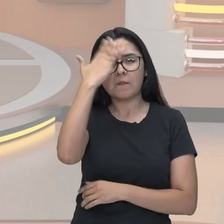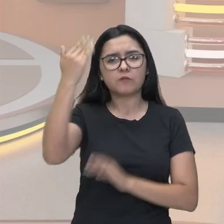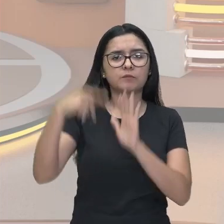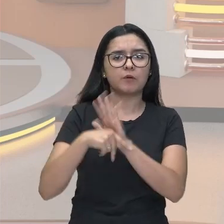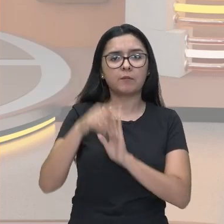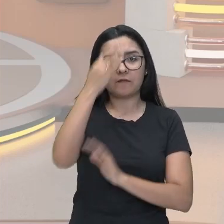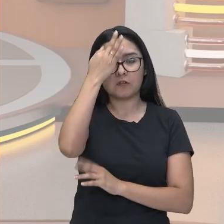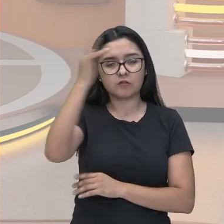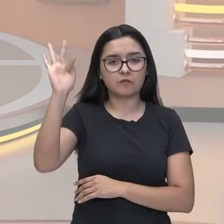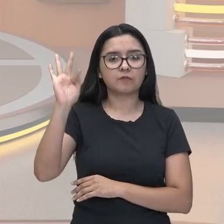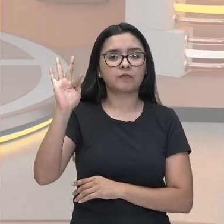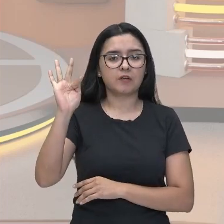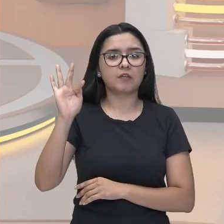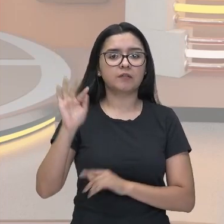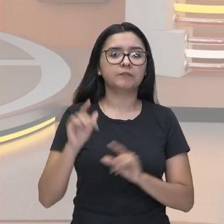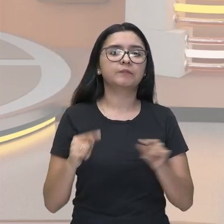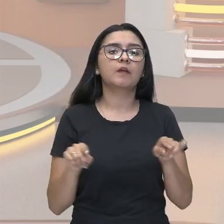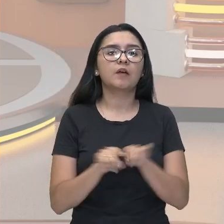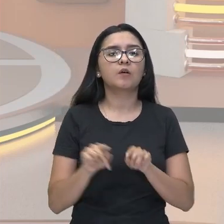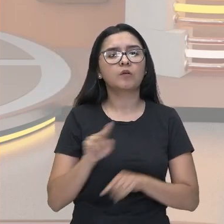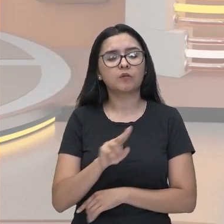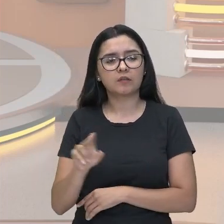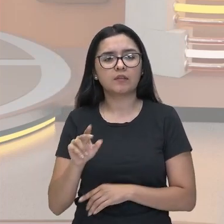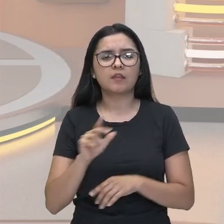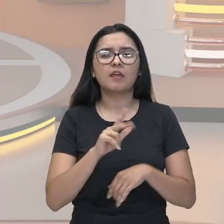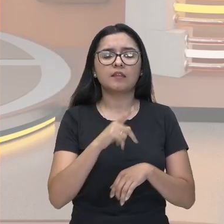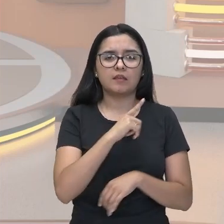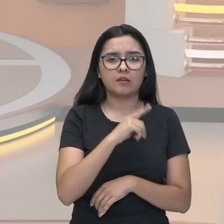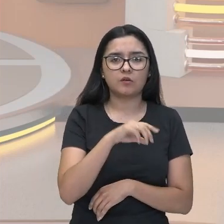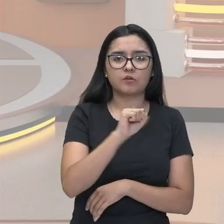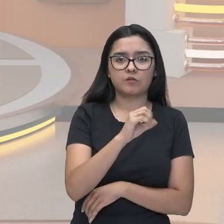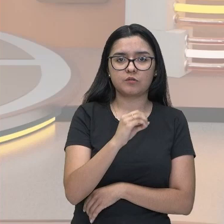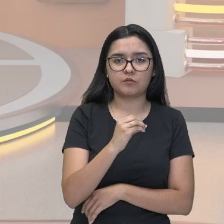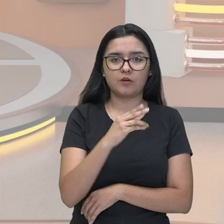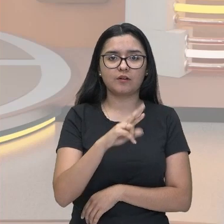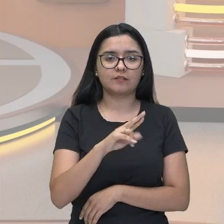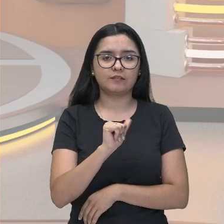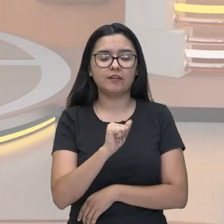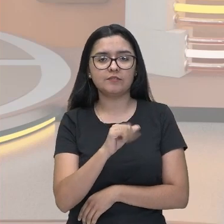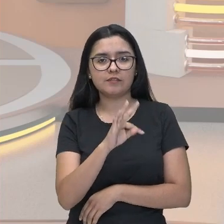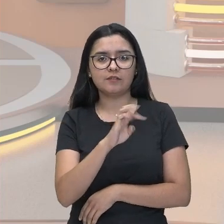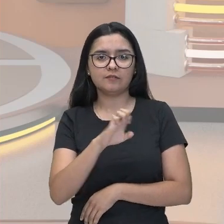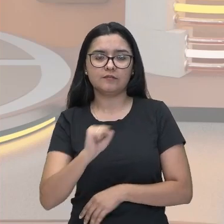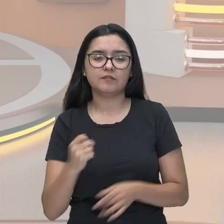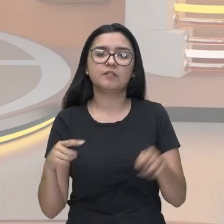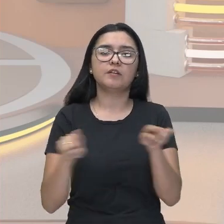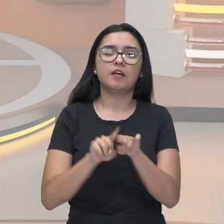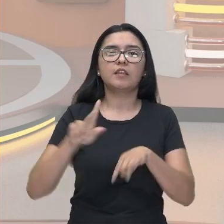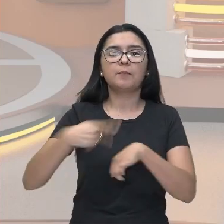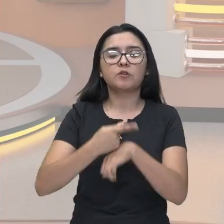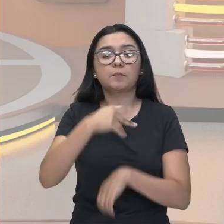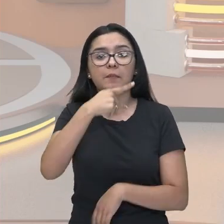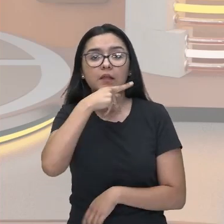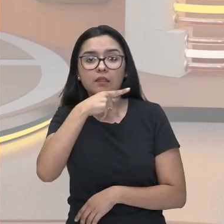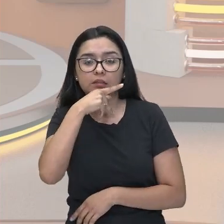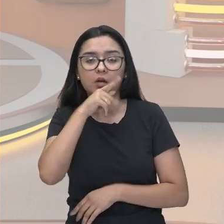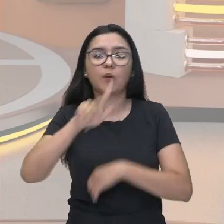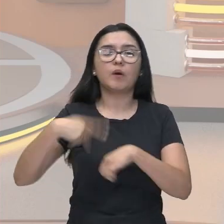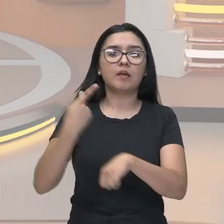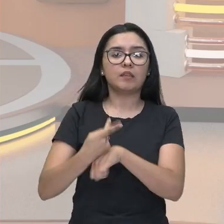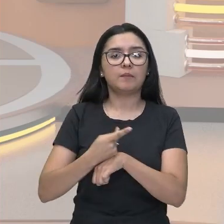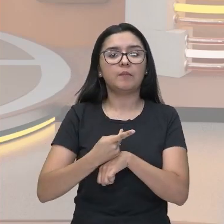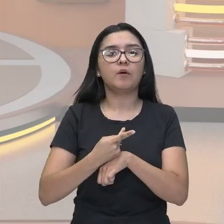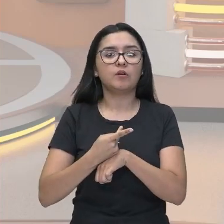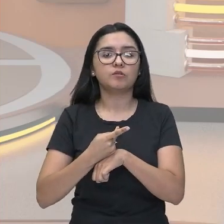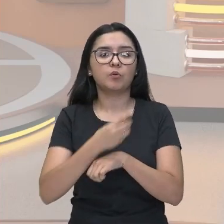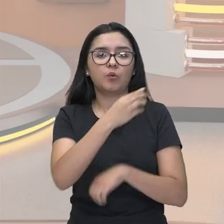veio aí, nós temos aí o Sócrates, depois o discípulo de Sócrates foi Platão, e nós vamos falar hoje do discípulo de Platão,